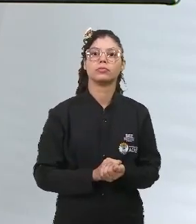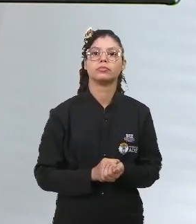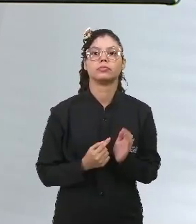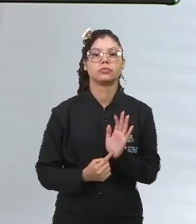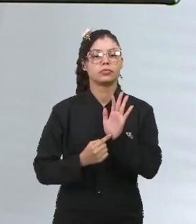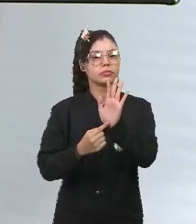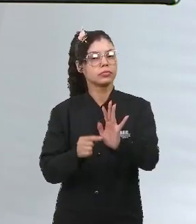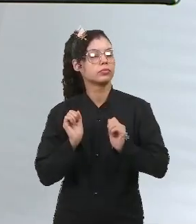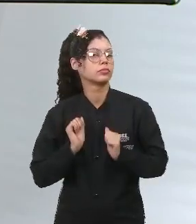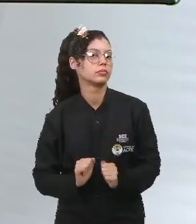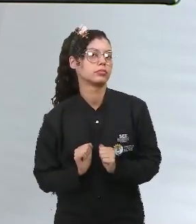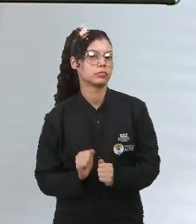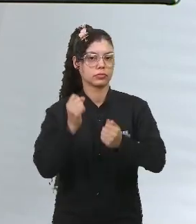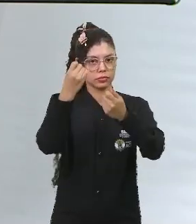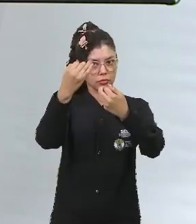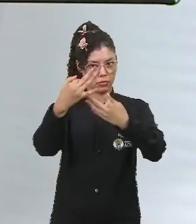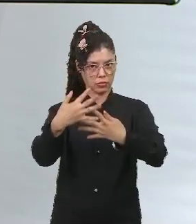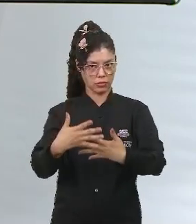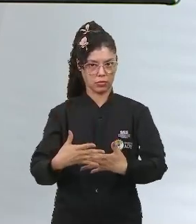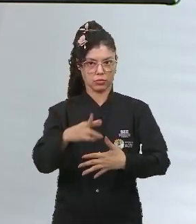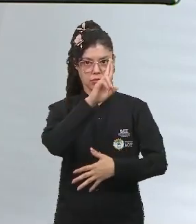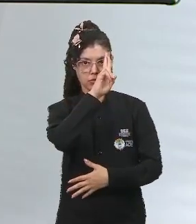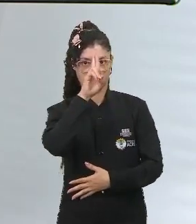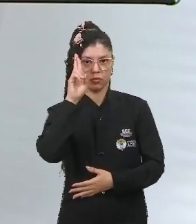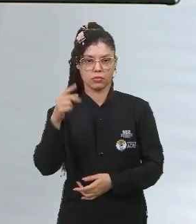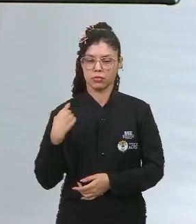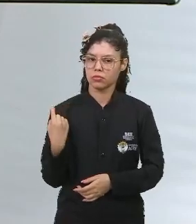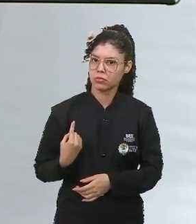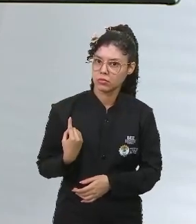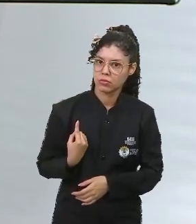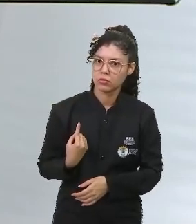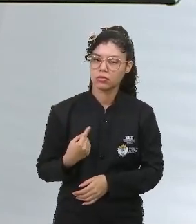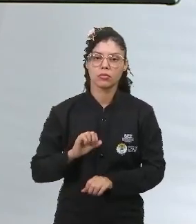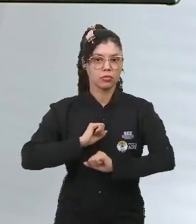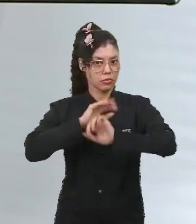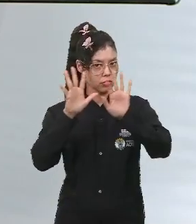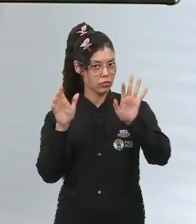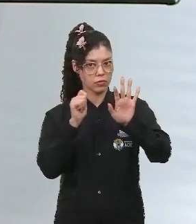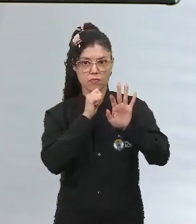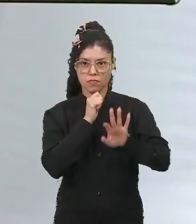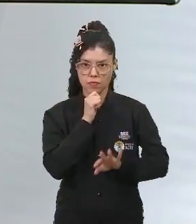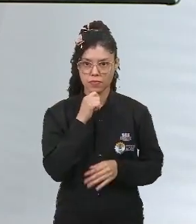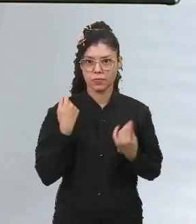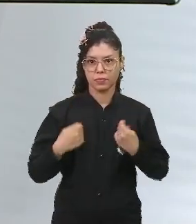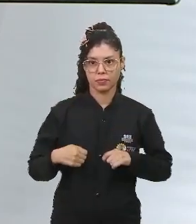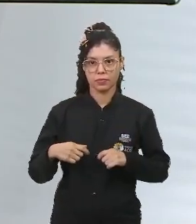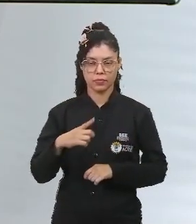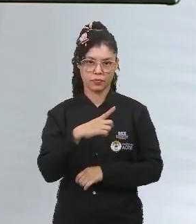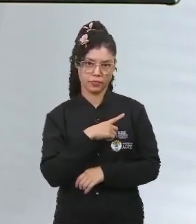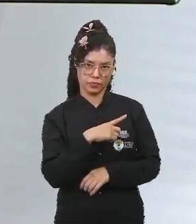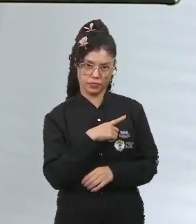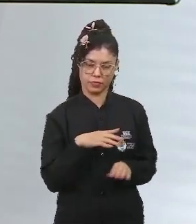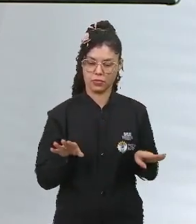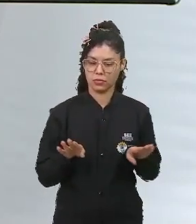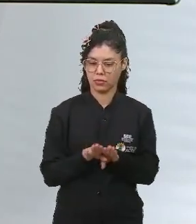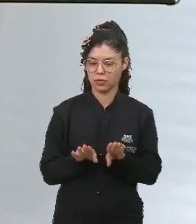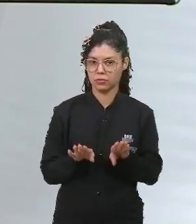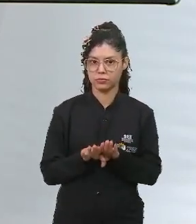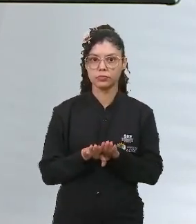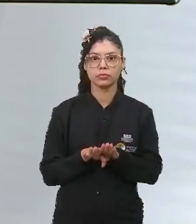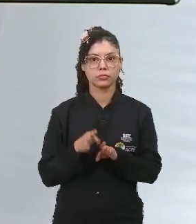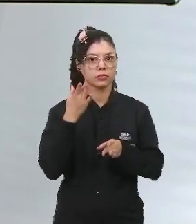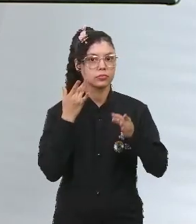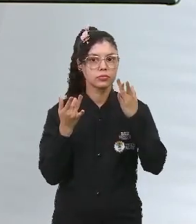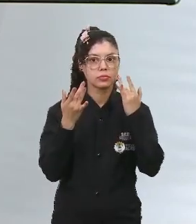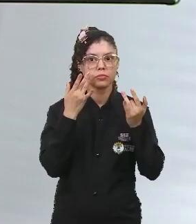Ele pode contar essa história sozinho, obviamente, ele vai precisar também ali da produção